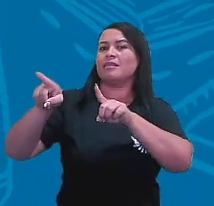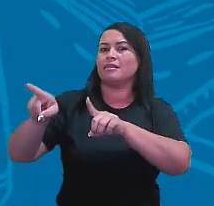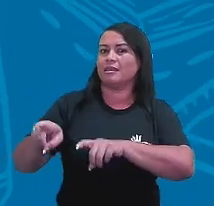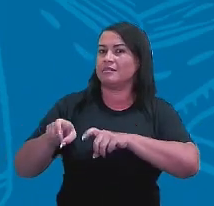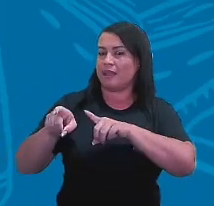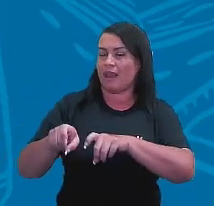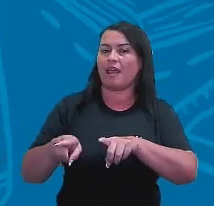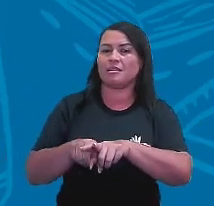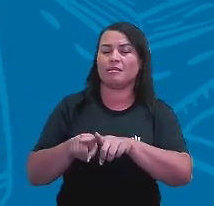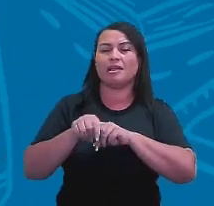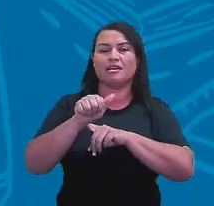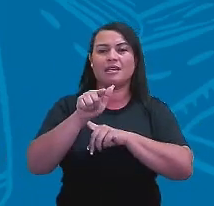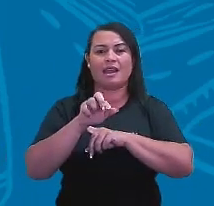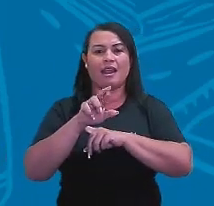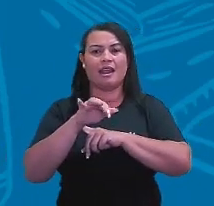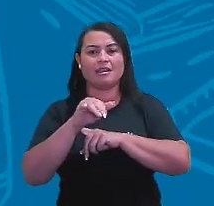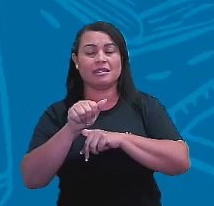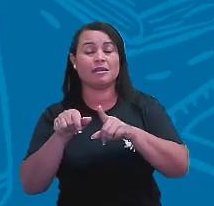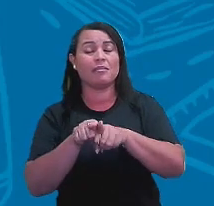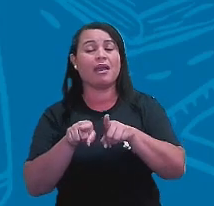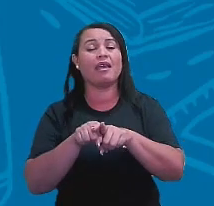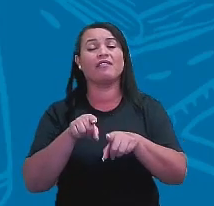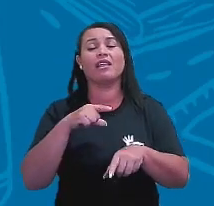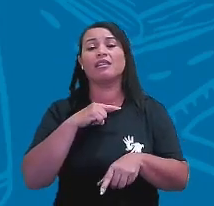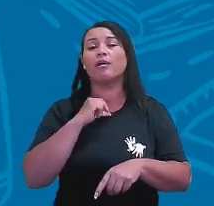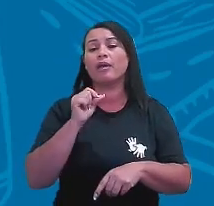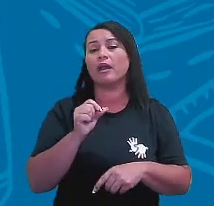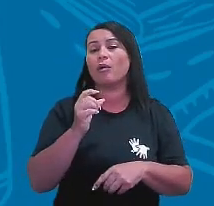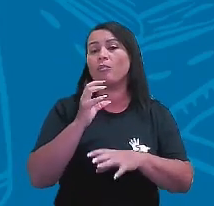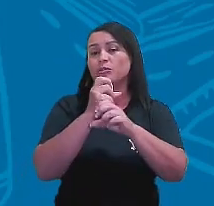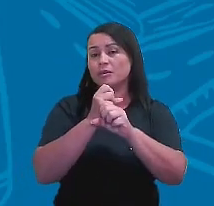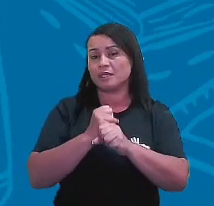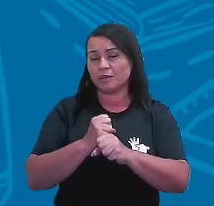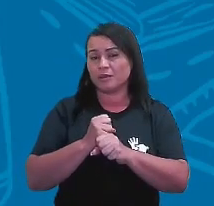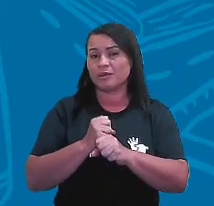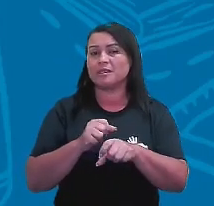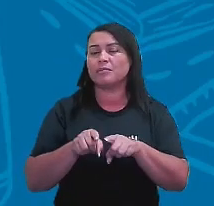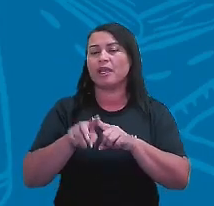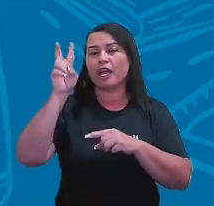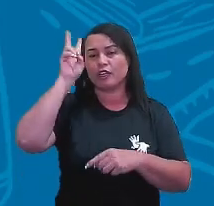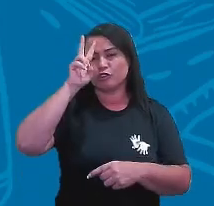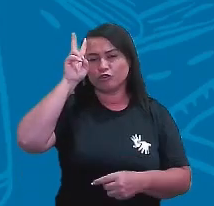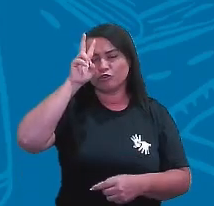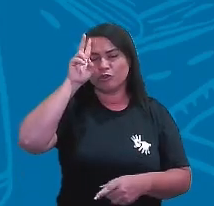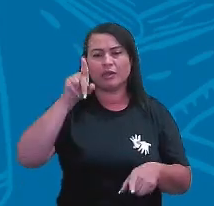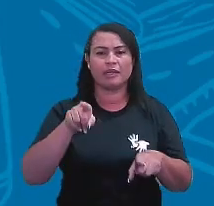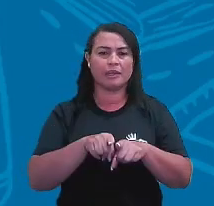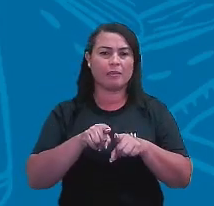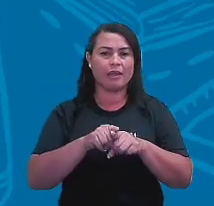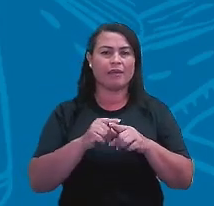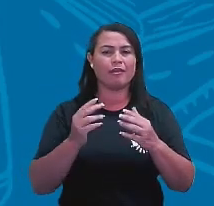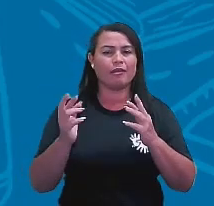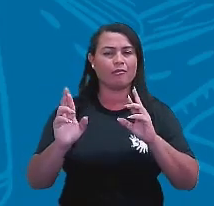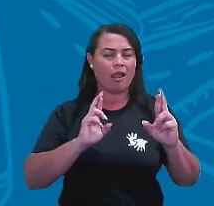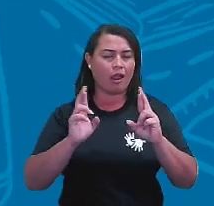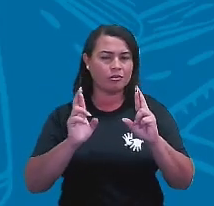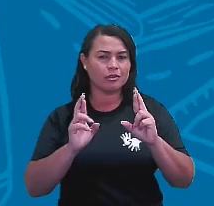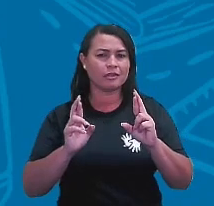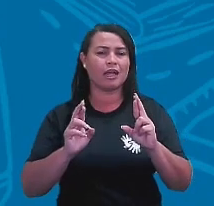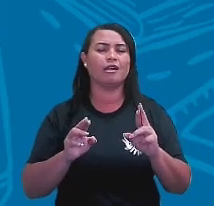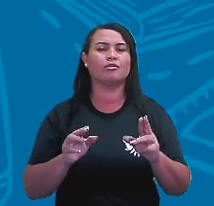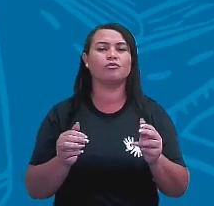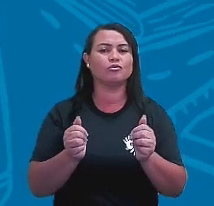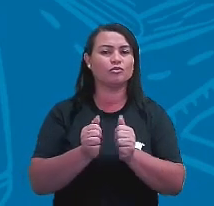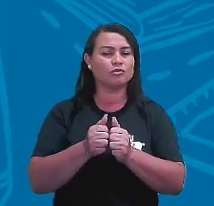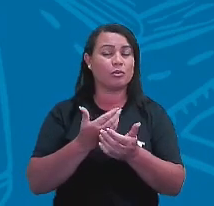aí eu vou trazer também um pouco das operações básicas e o histórico da cidade da Vitória de Santo Antão, associado aí à nossa aula de